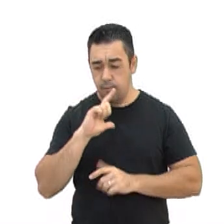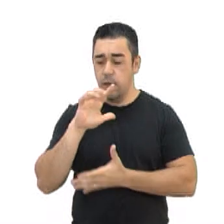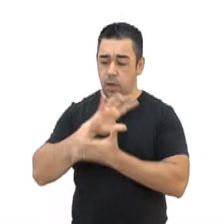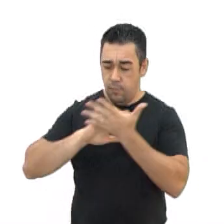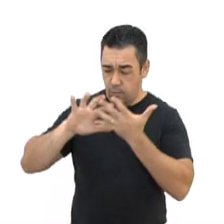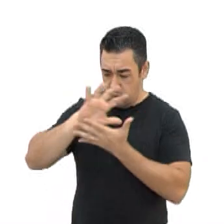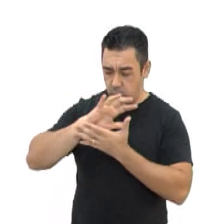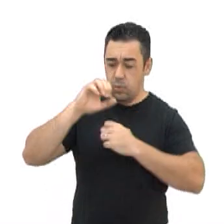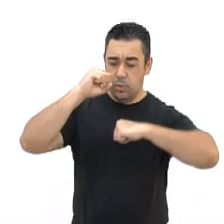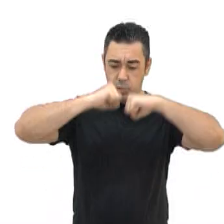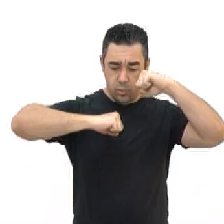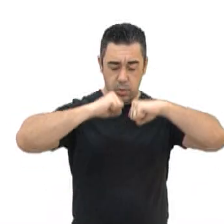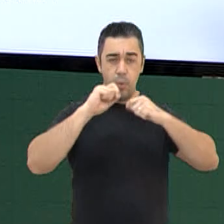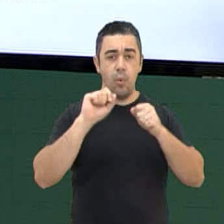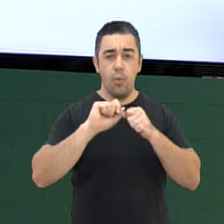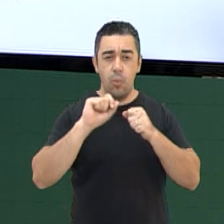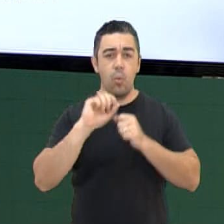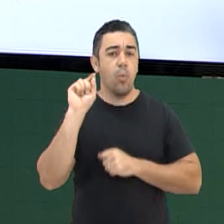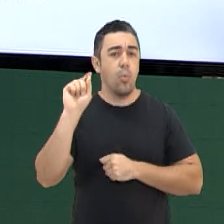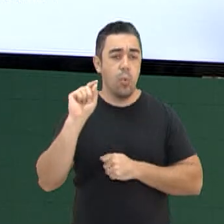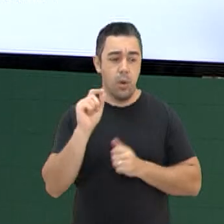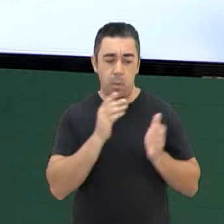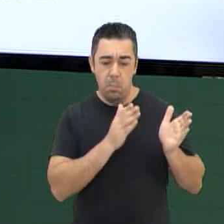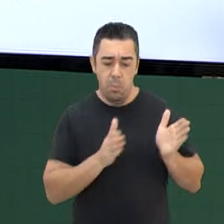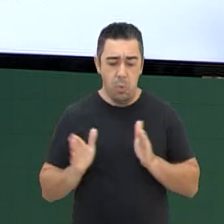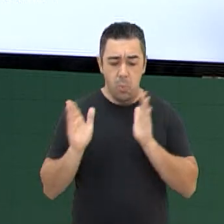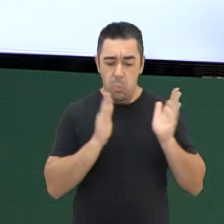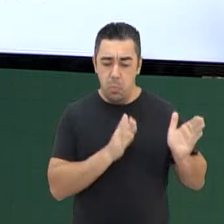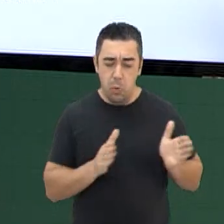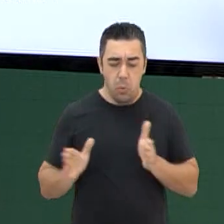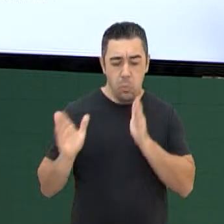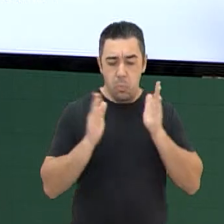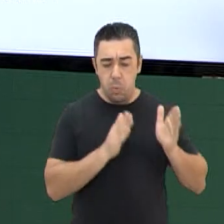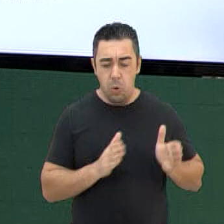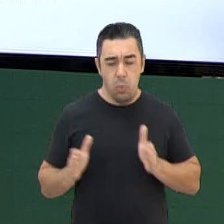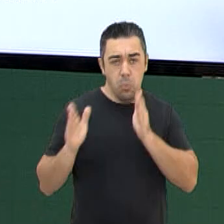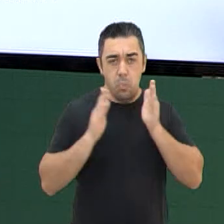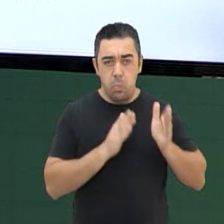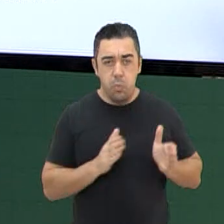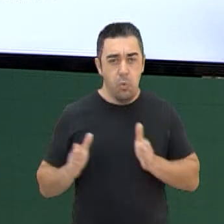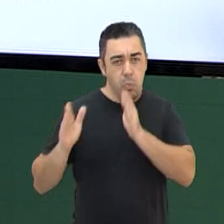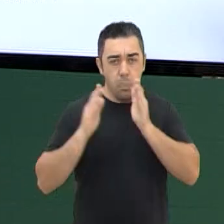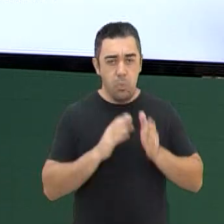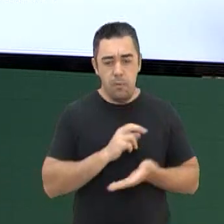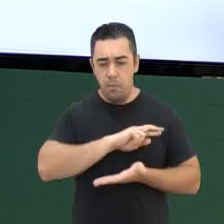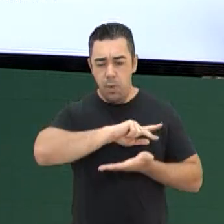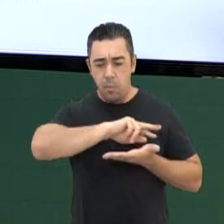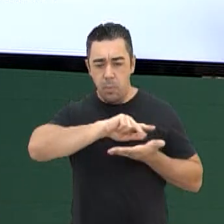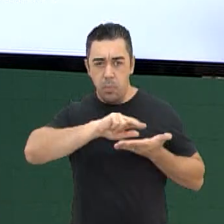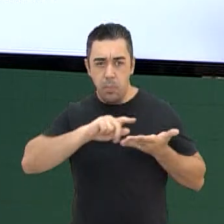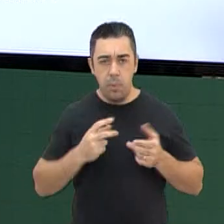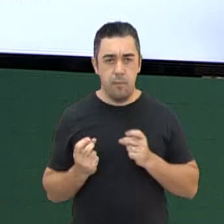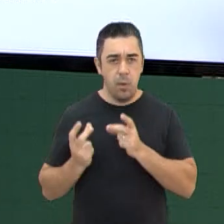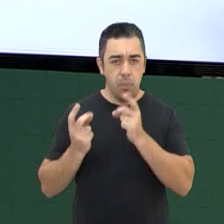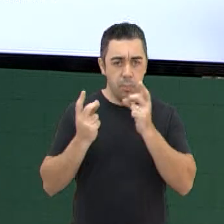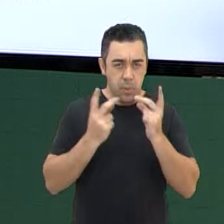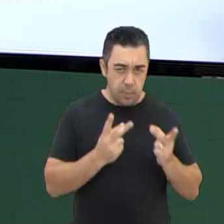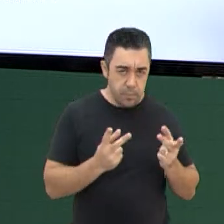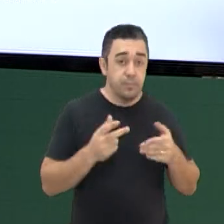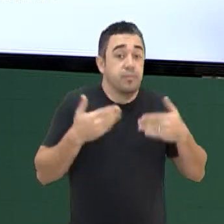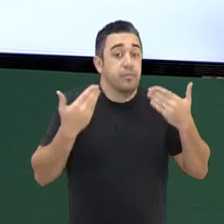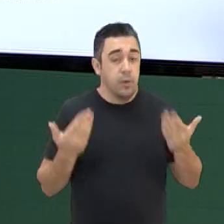nós temos uma produção em série e em larga escala de produtos, de bens, e